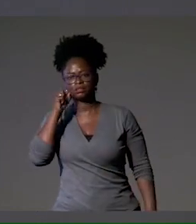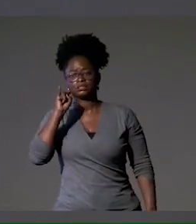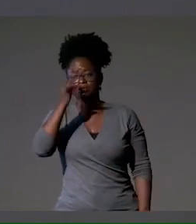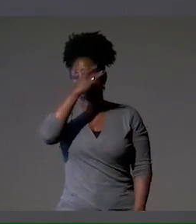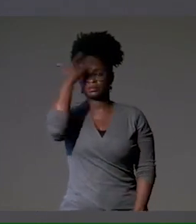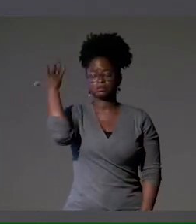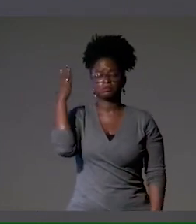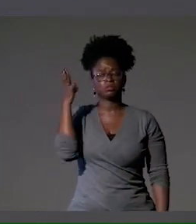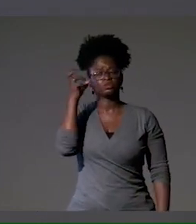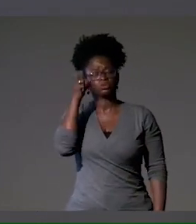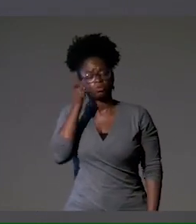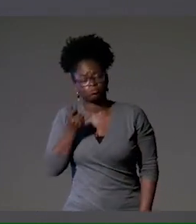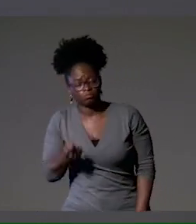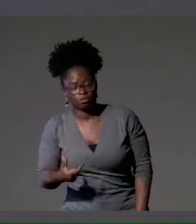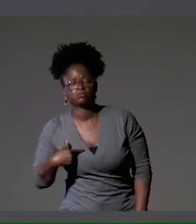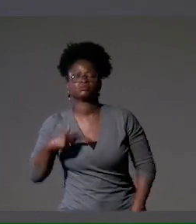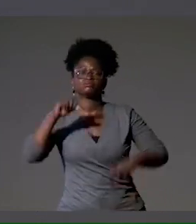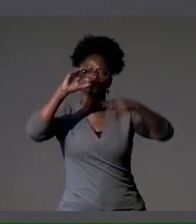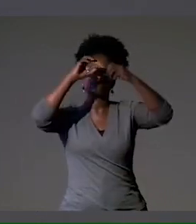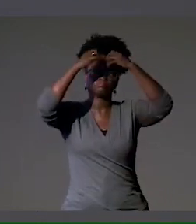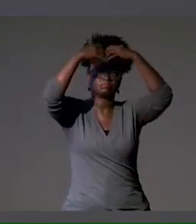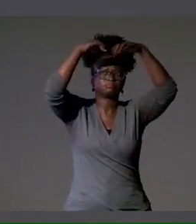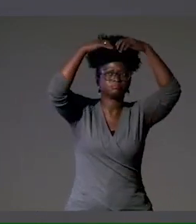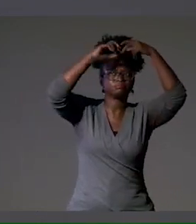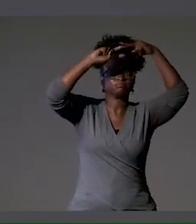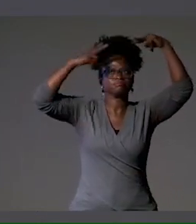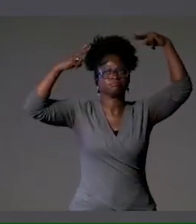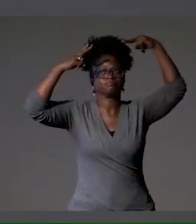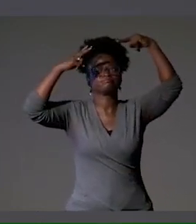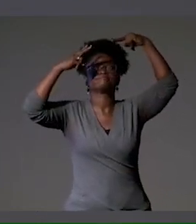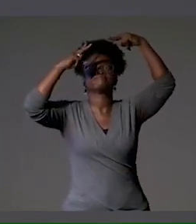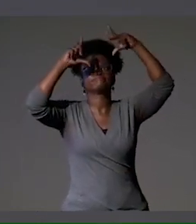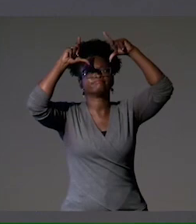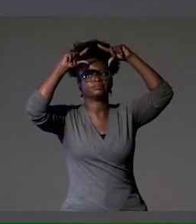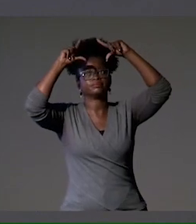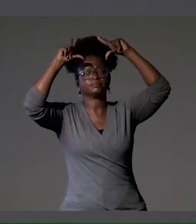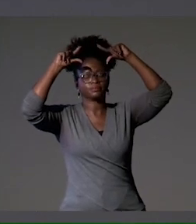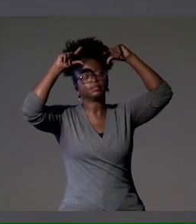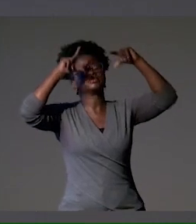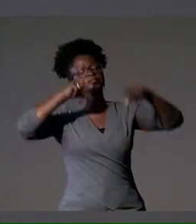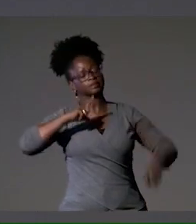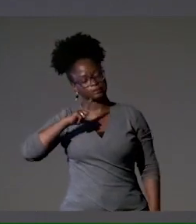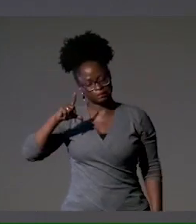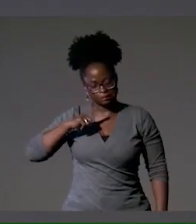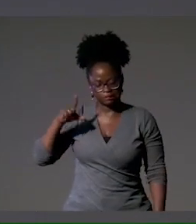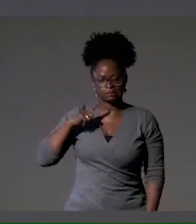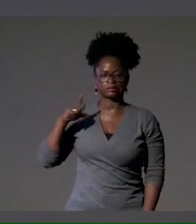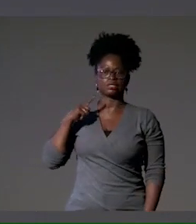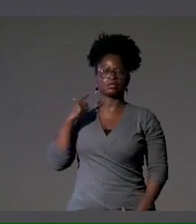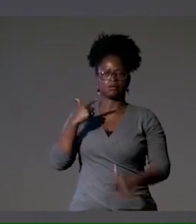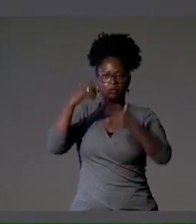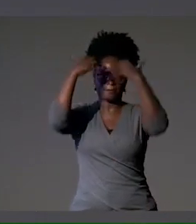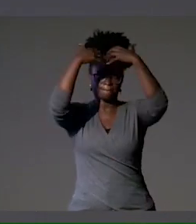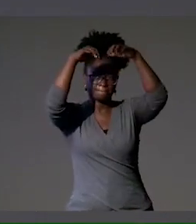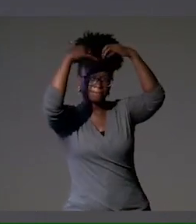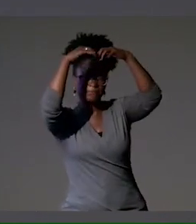de sono, reduz essa reprodução neuronal, reduz a neurogênese. E essa reprodução neuronal é muito associada, inclusive,